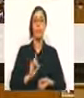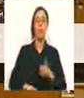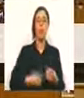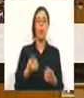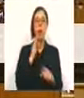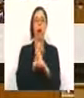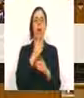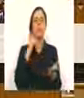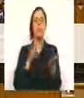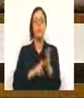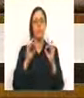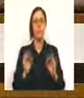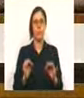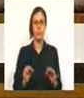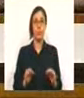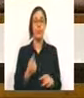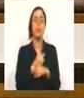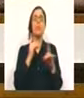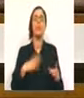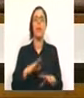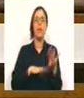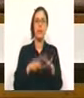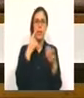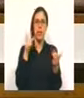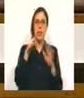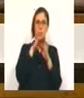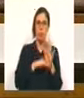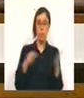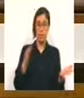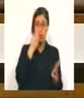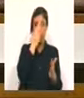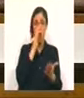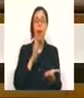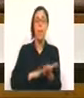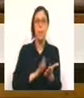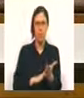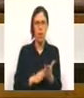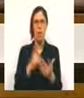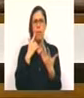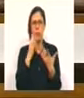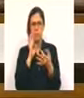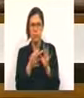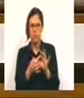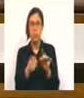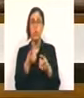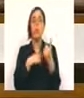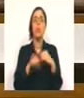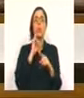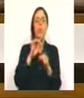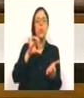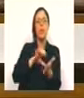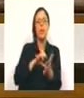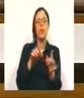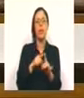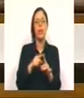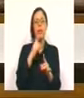as suas reais intenções e porque é que quer fazer esta reprogramação. Haverá prova mais eloquente do que o centralismo